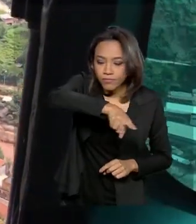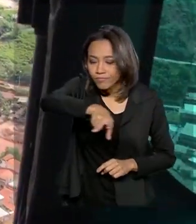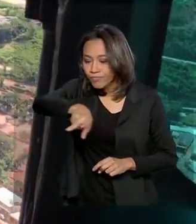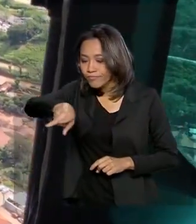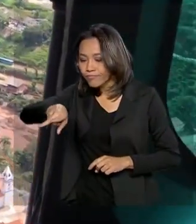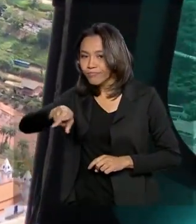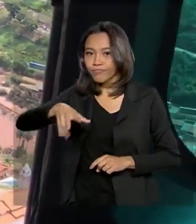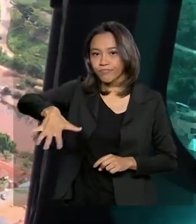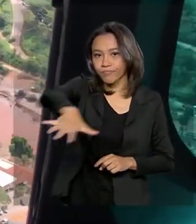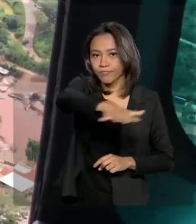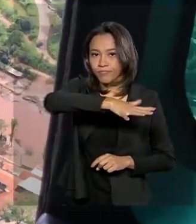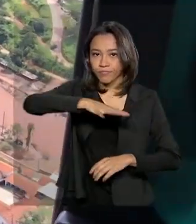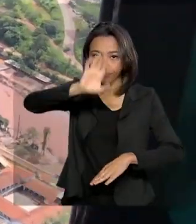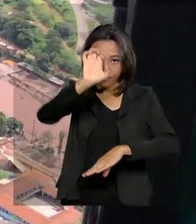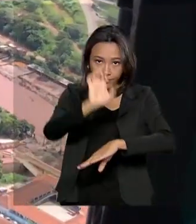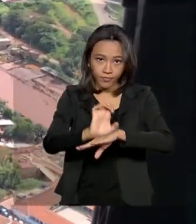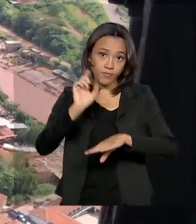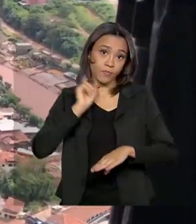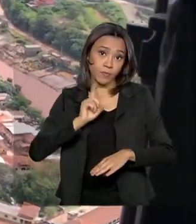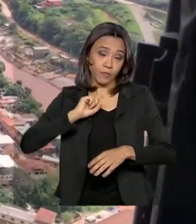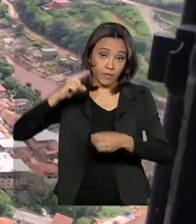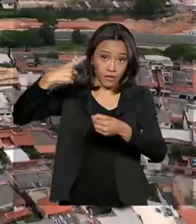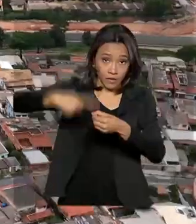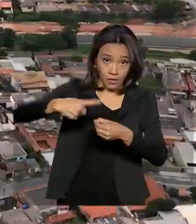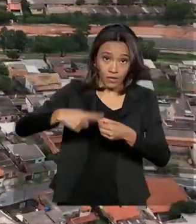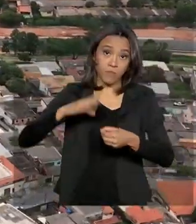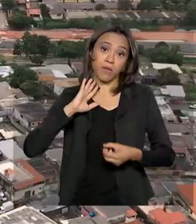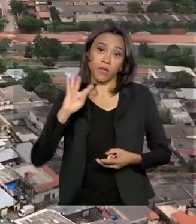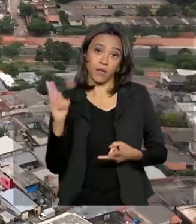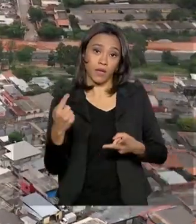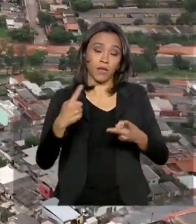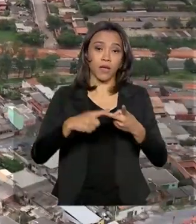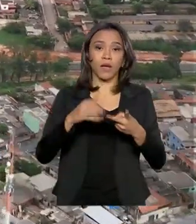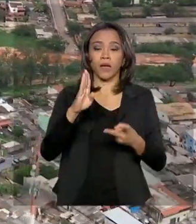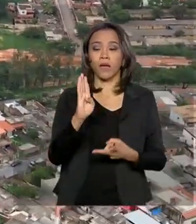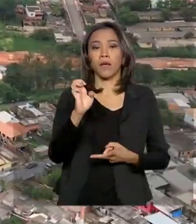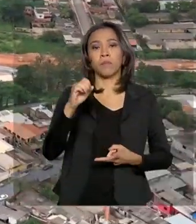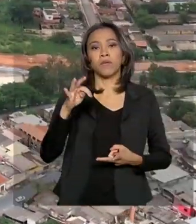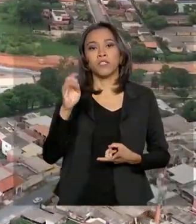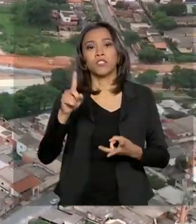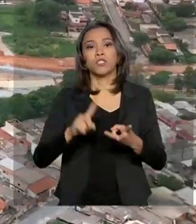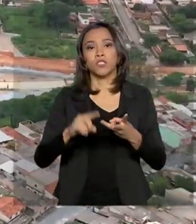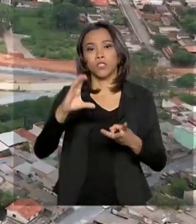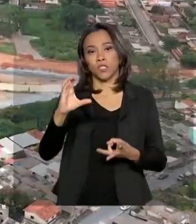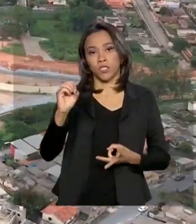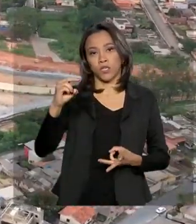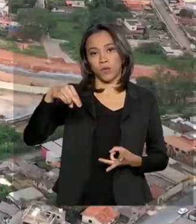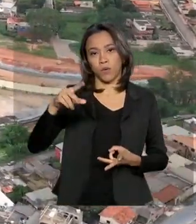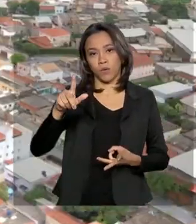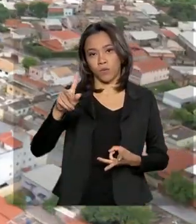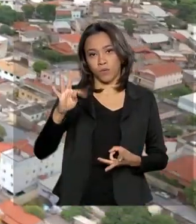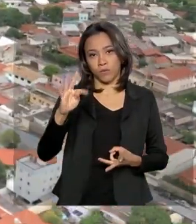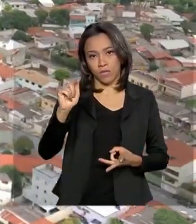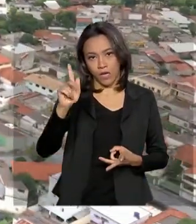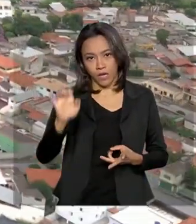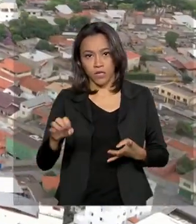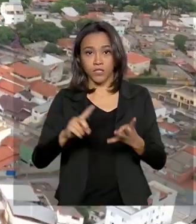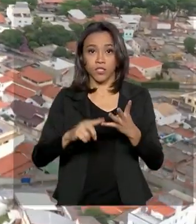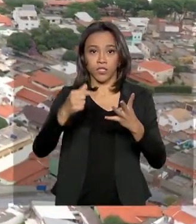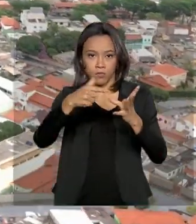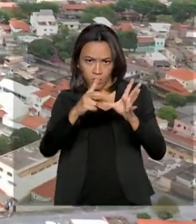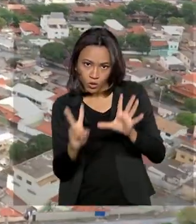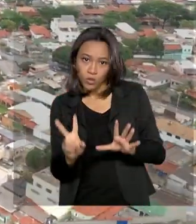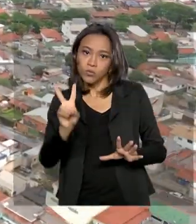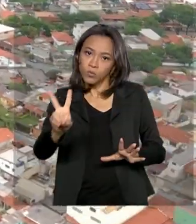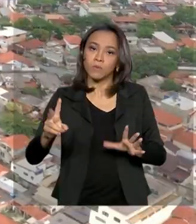Gerais, no percurso Belo Horizonte, Betim, Contagem, Raposos, Ibirité e Sabará e viu o